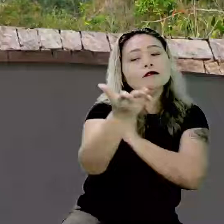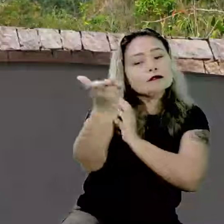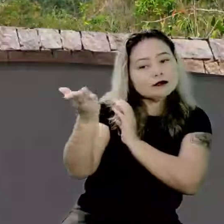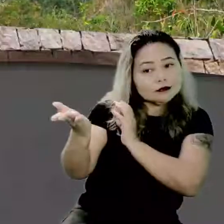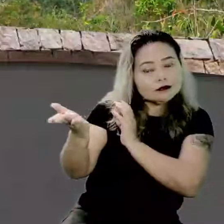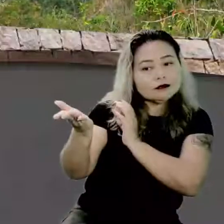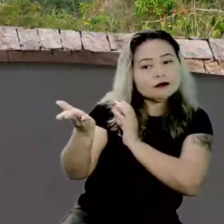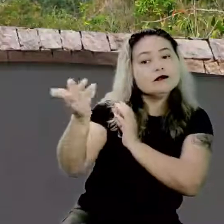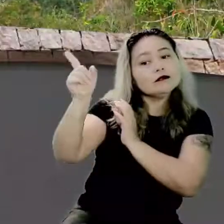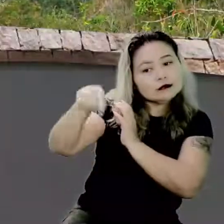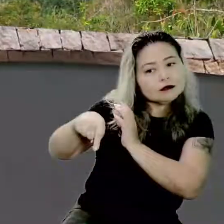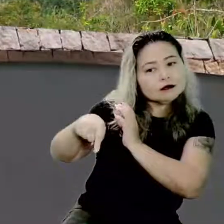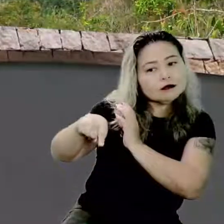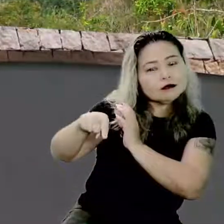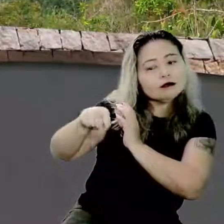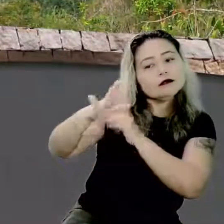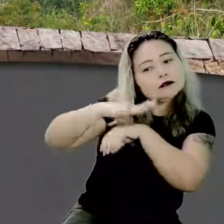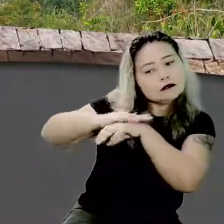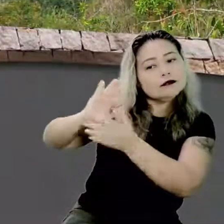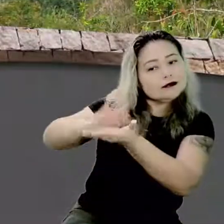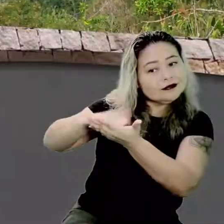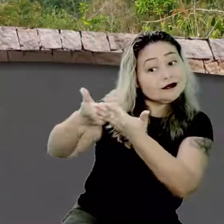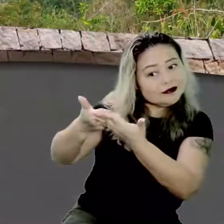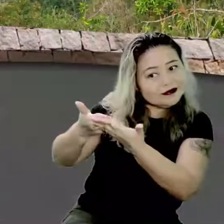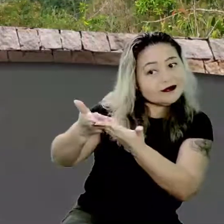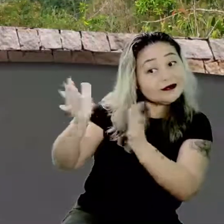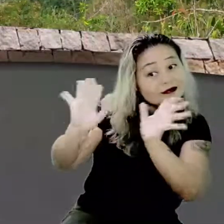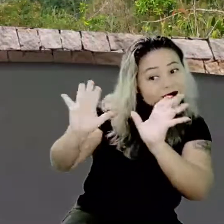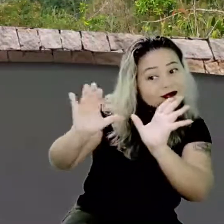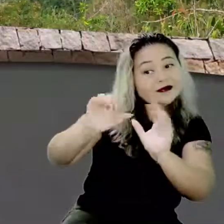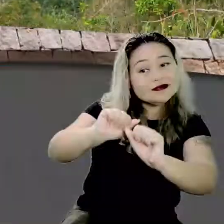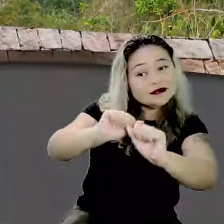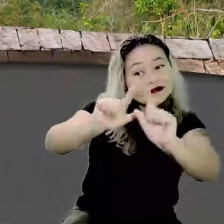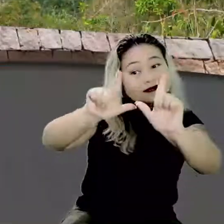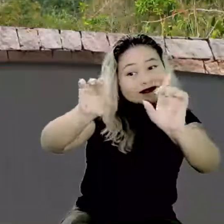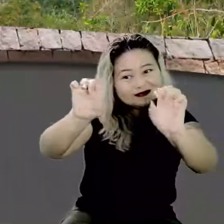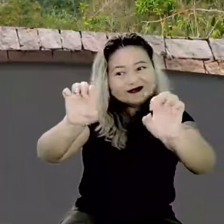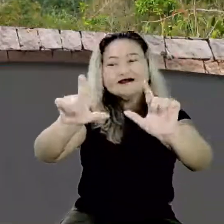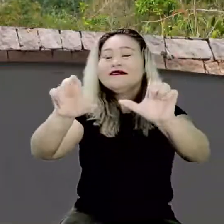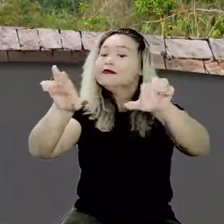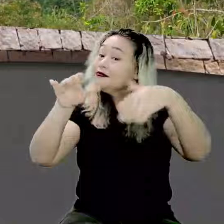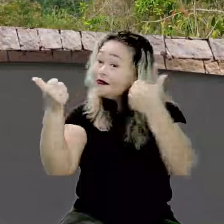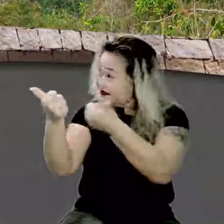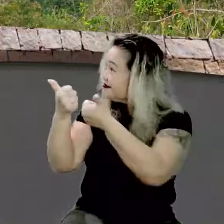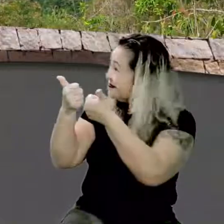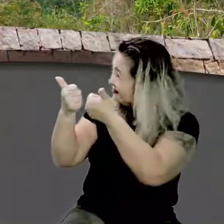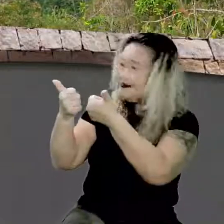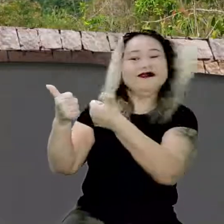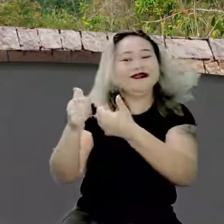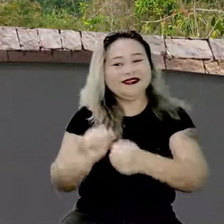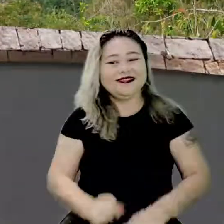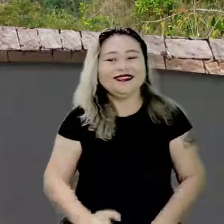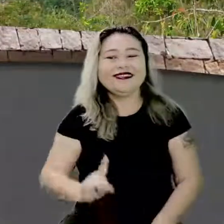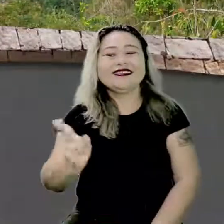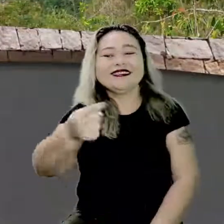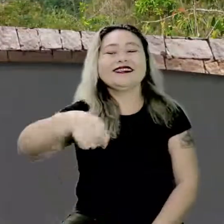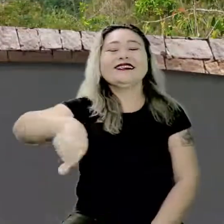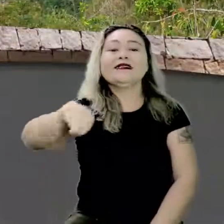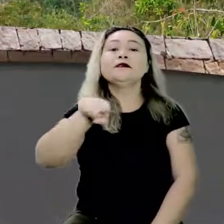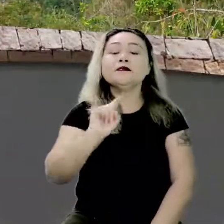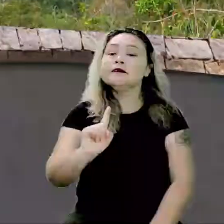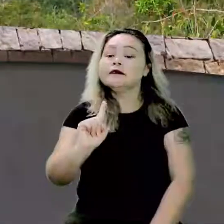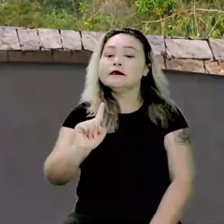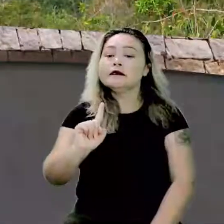vocês. E nossa querida intérprete, Aldelina. Aldelina? Tudo bem, né, Aldelina, com você? Aí,